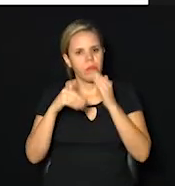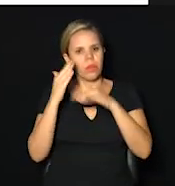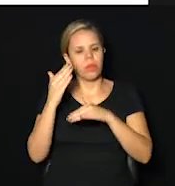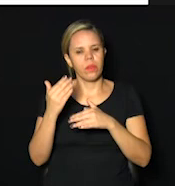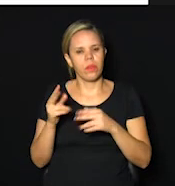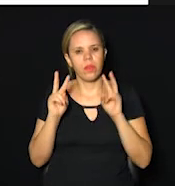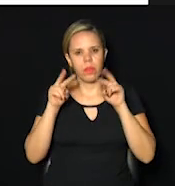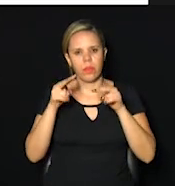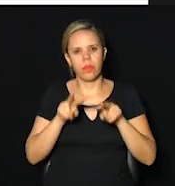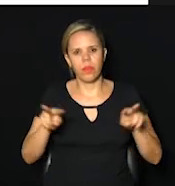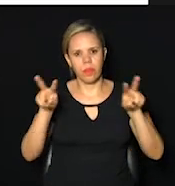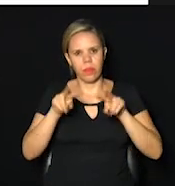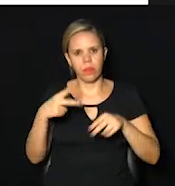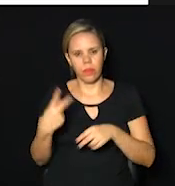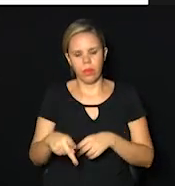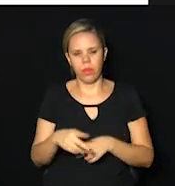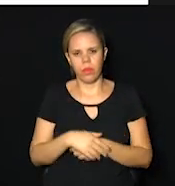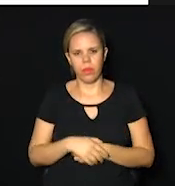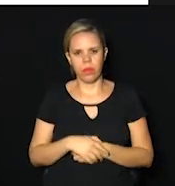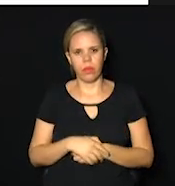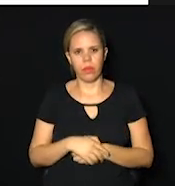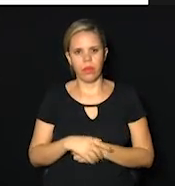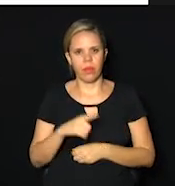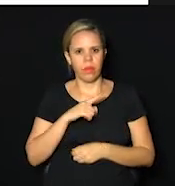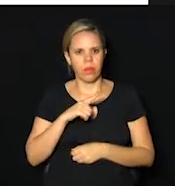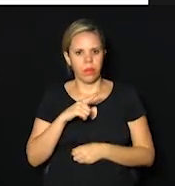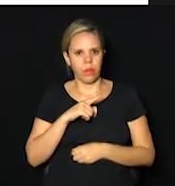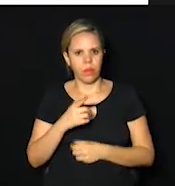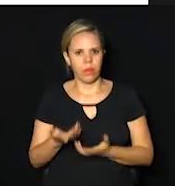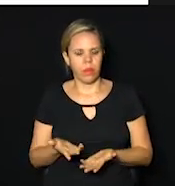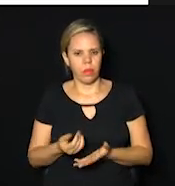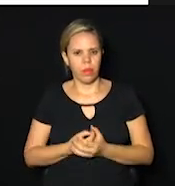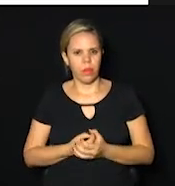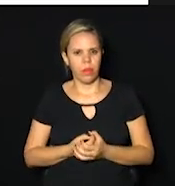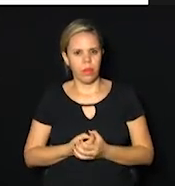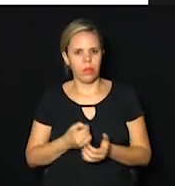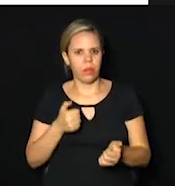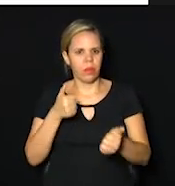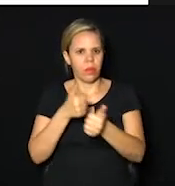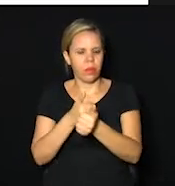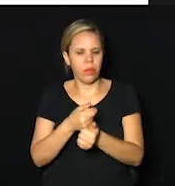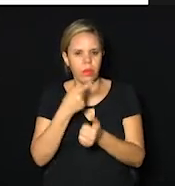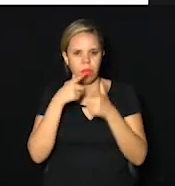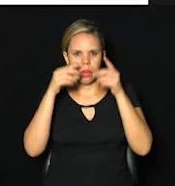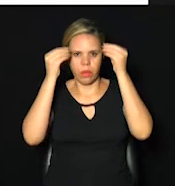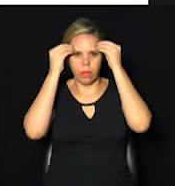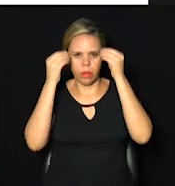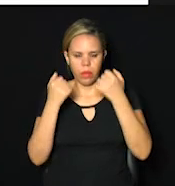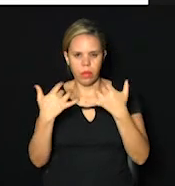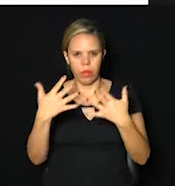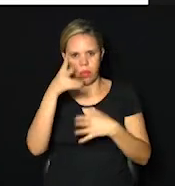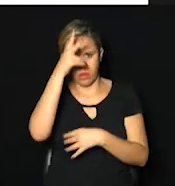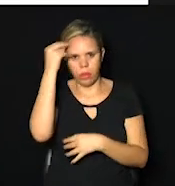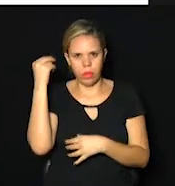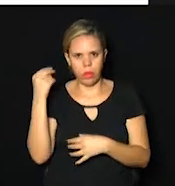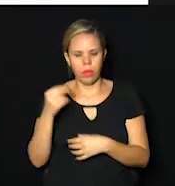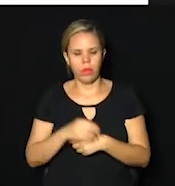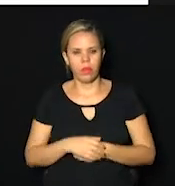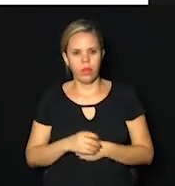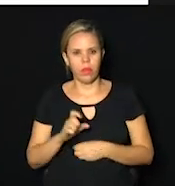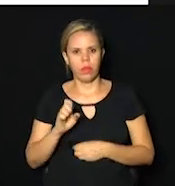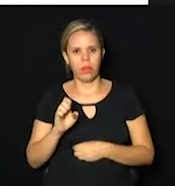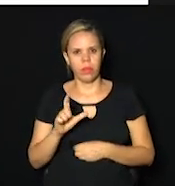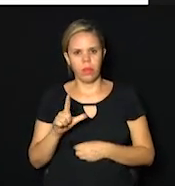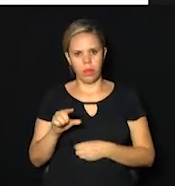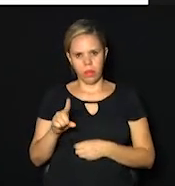visão deles, tá? Não vale ter essa aproximação de falar a linguagem do público, tá, Elid? Ou Elid, não sei o